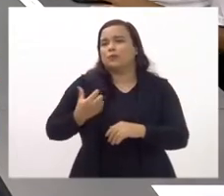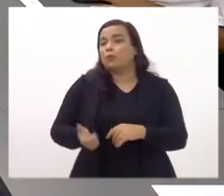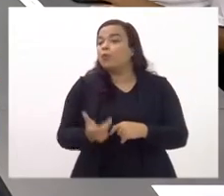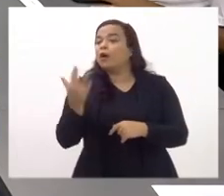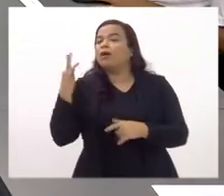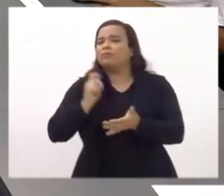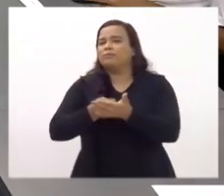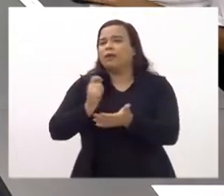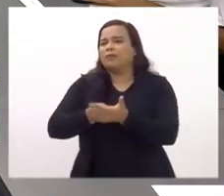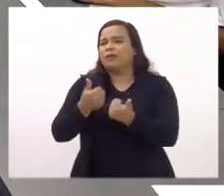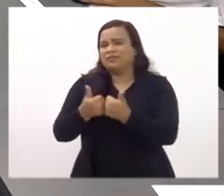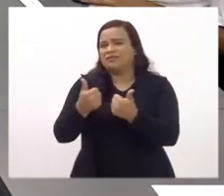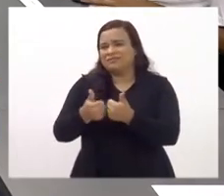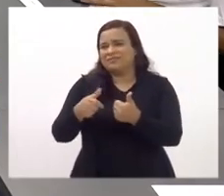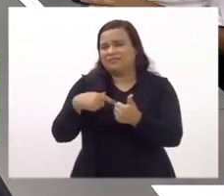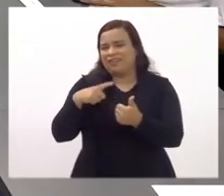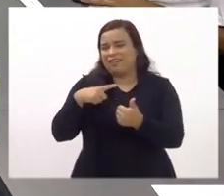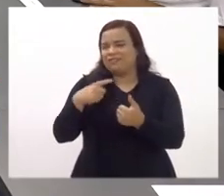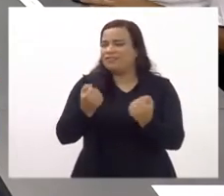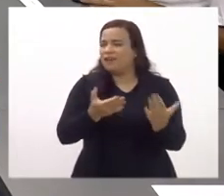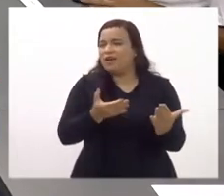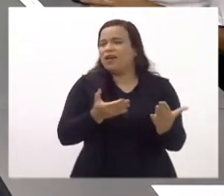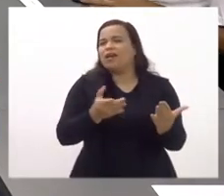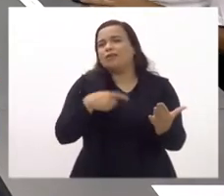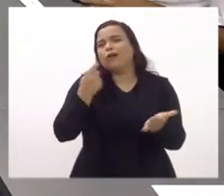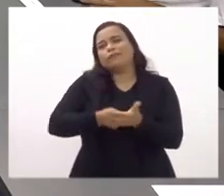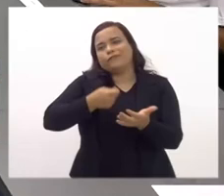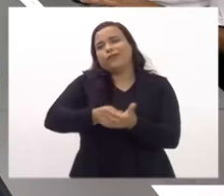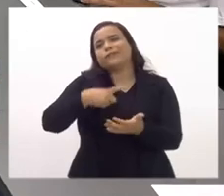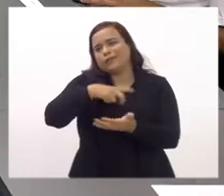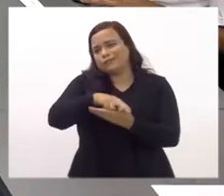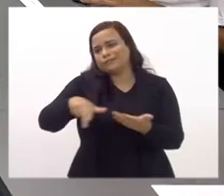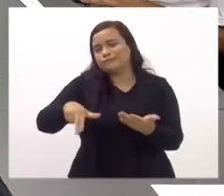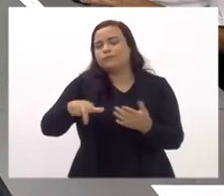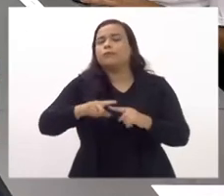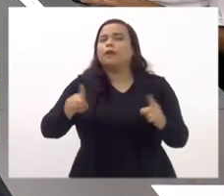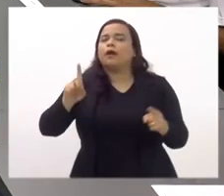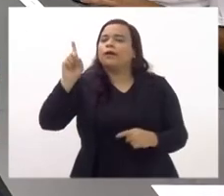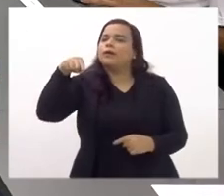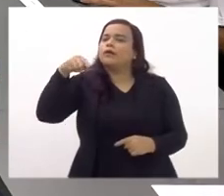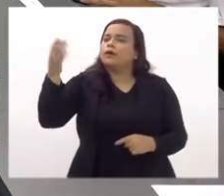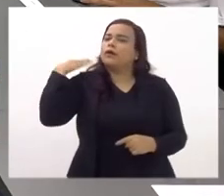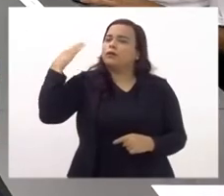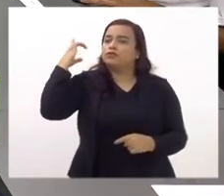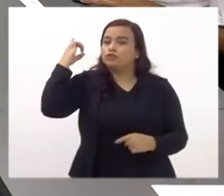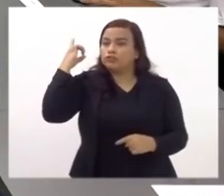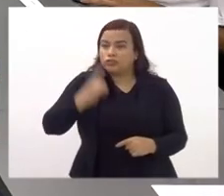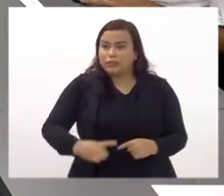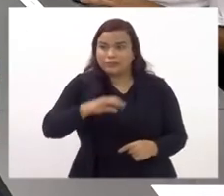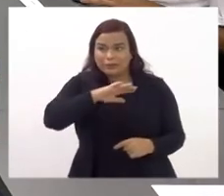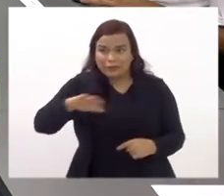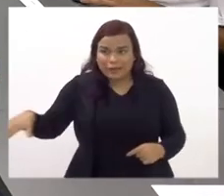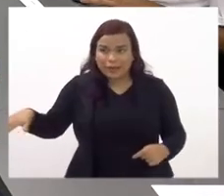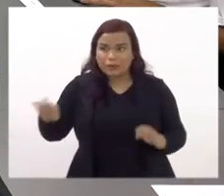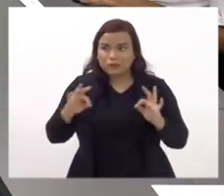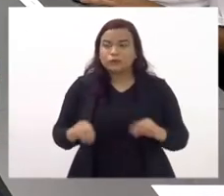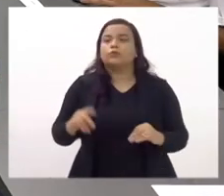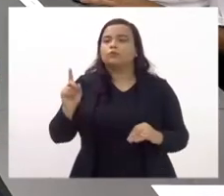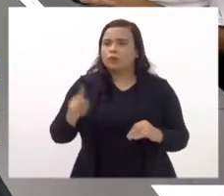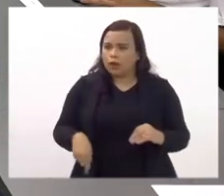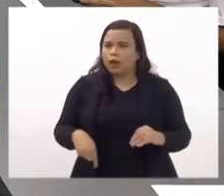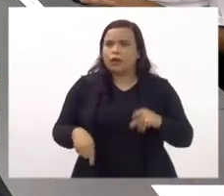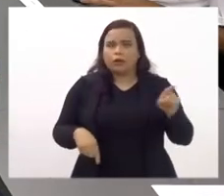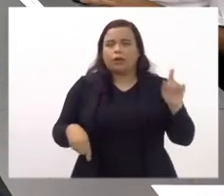Então, isso a gente tem que enfrentar. Quem tinha o direito completamente negado era o estudante do subsequente, que a